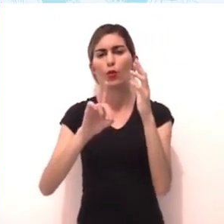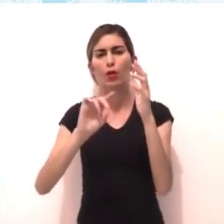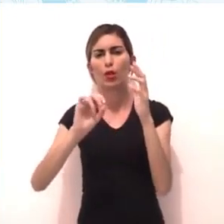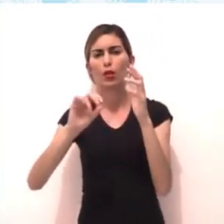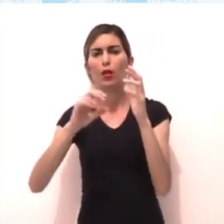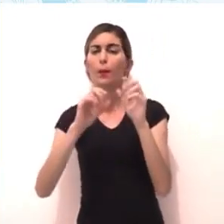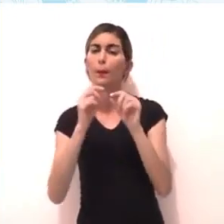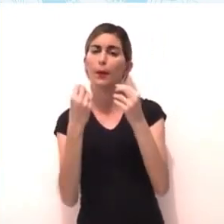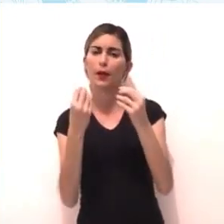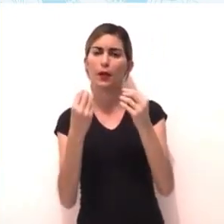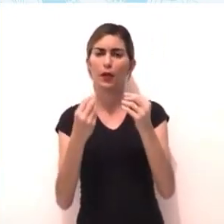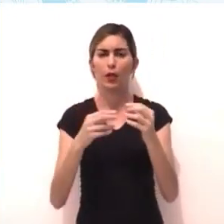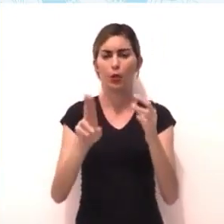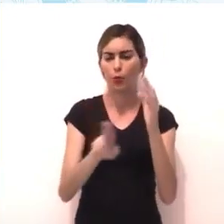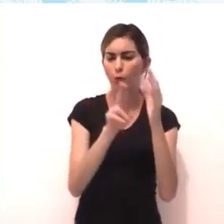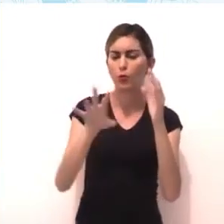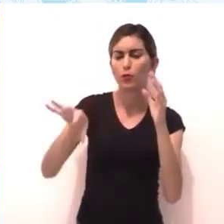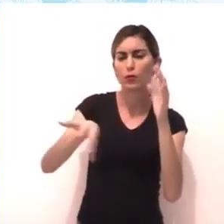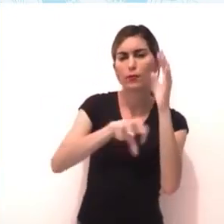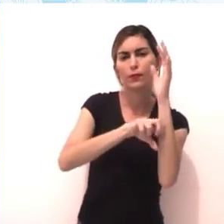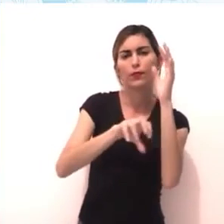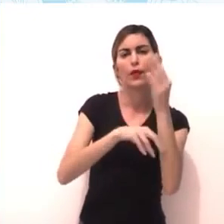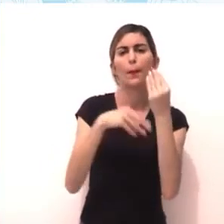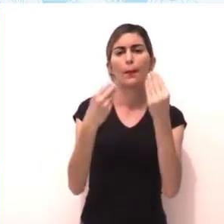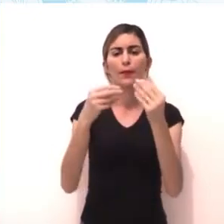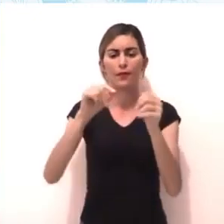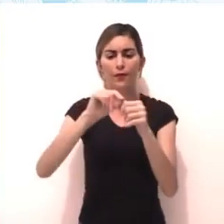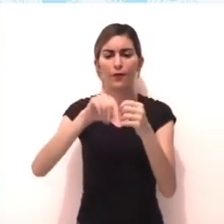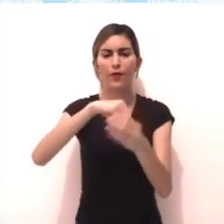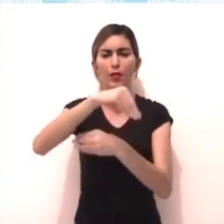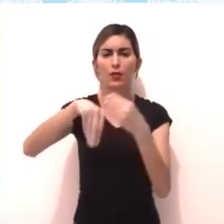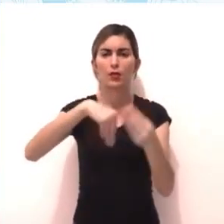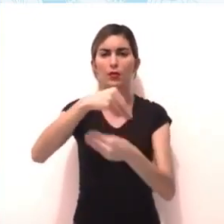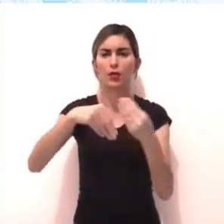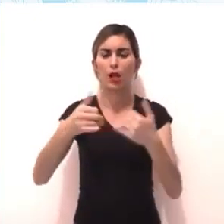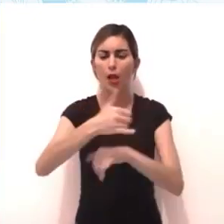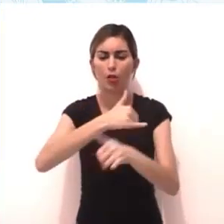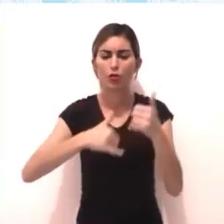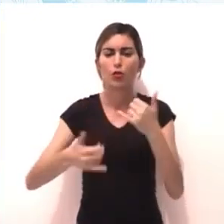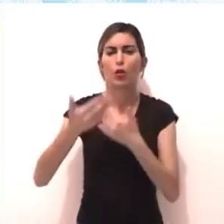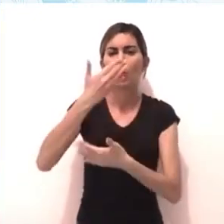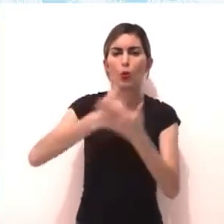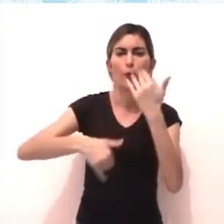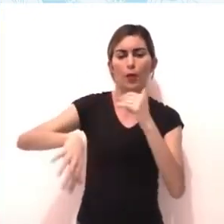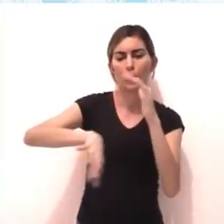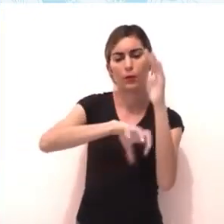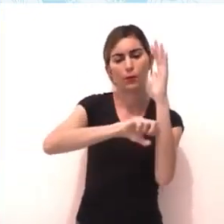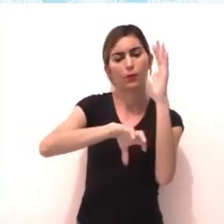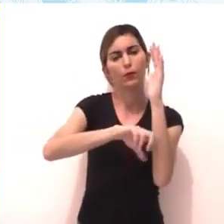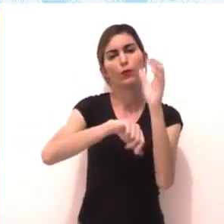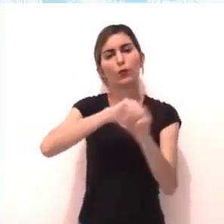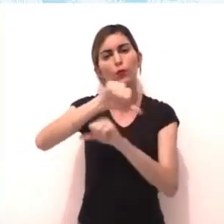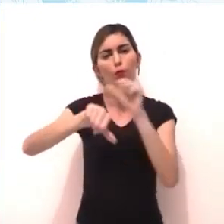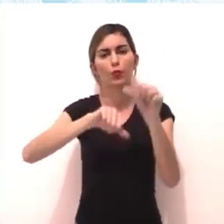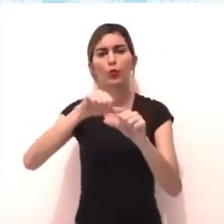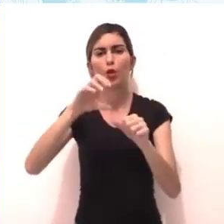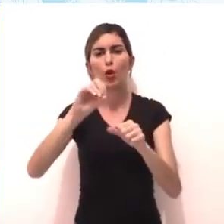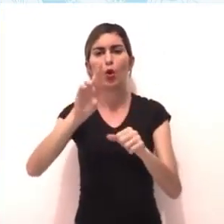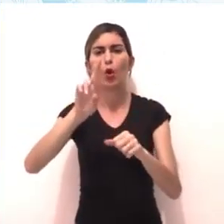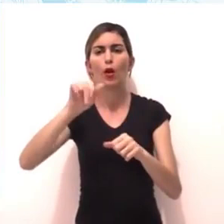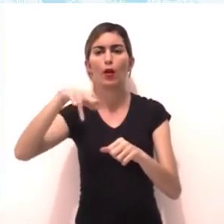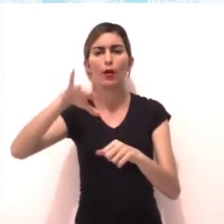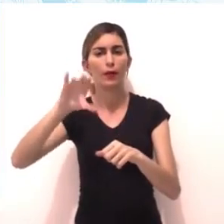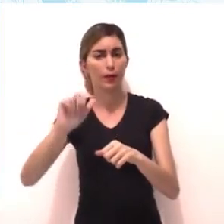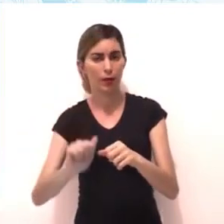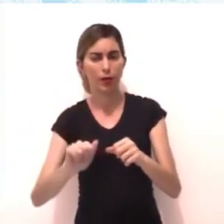carbono presente na atmosfera para a realização da fotossíntese, transformando-o em matéria orgânica, que